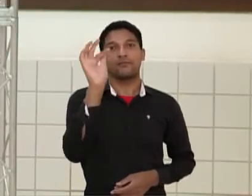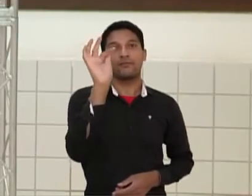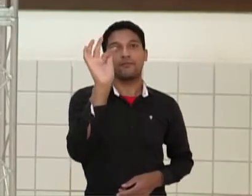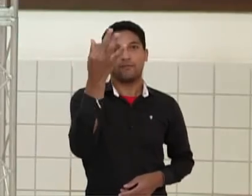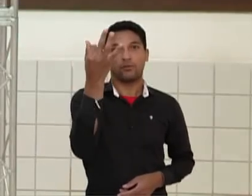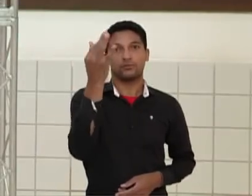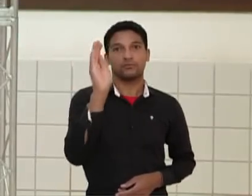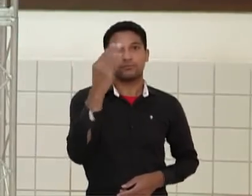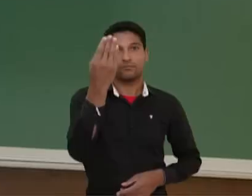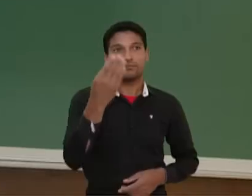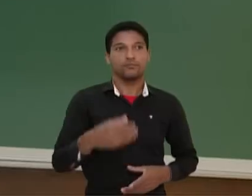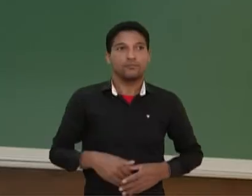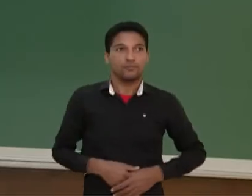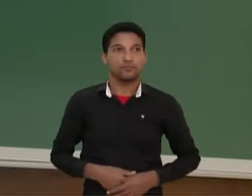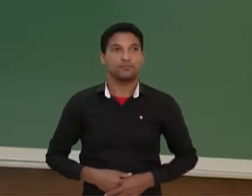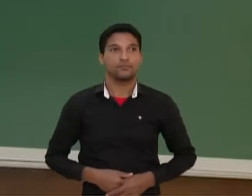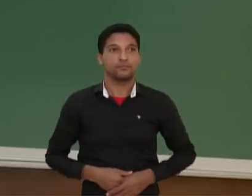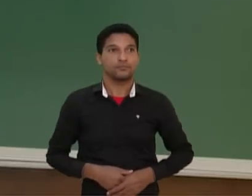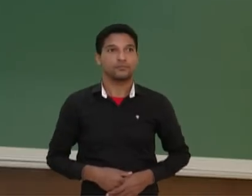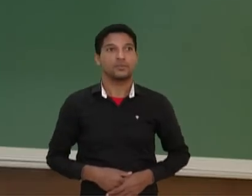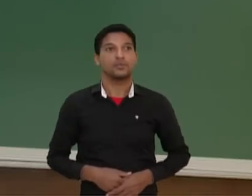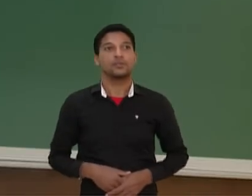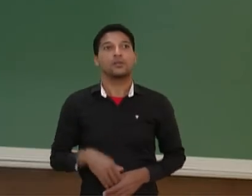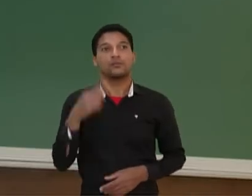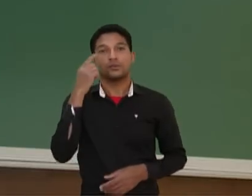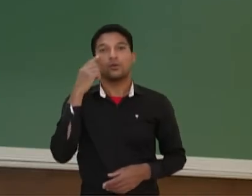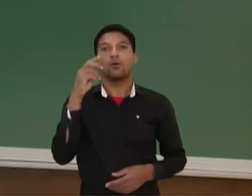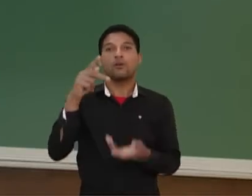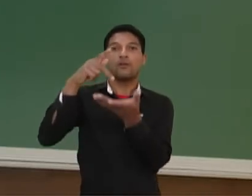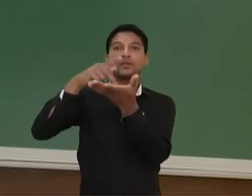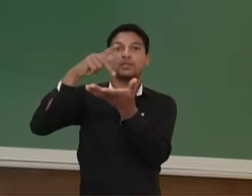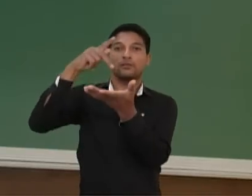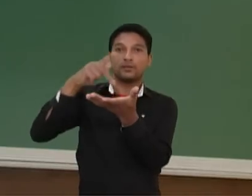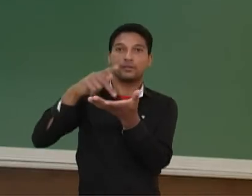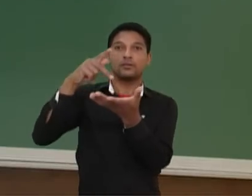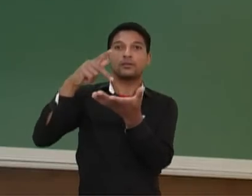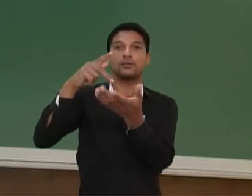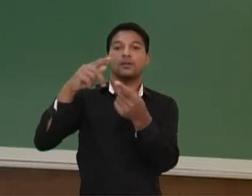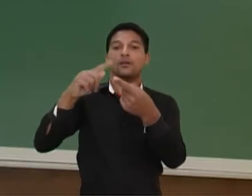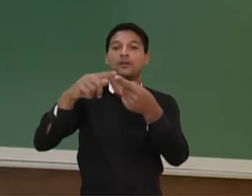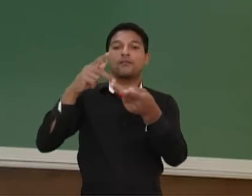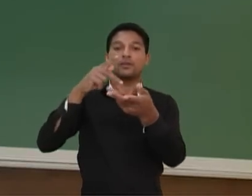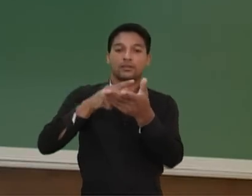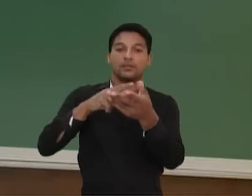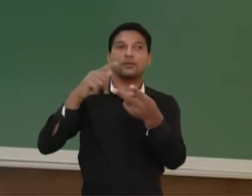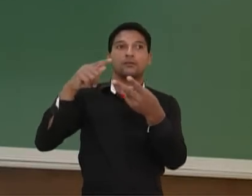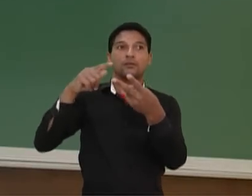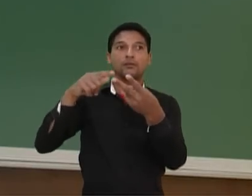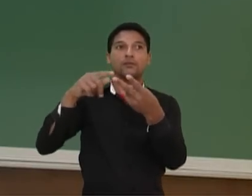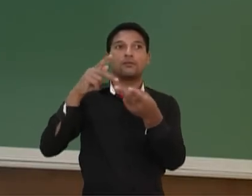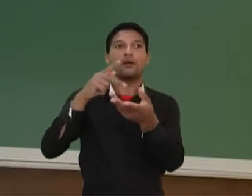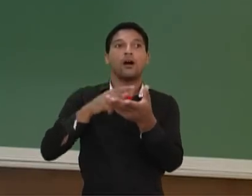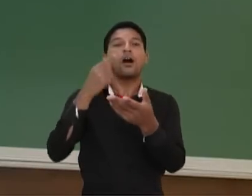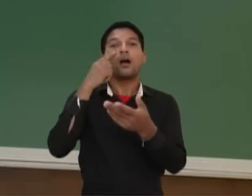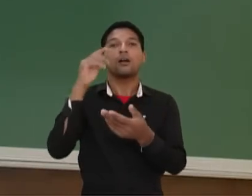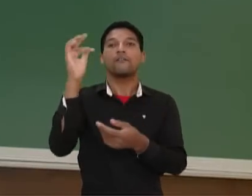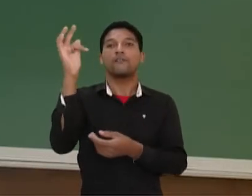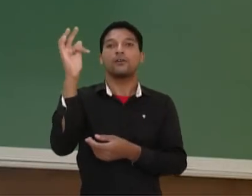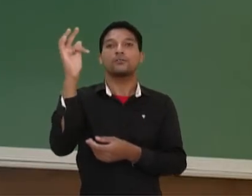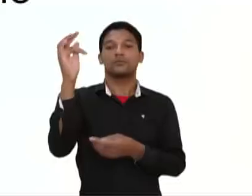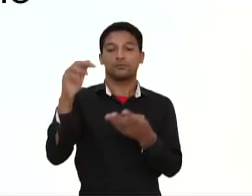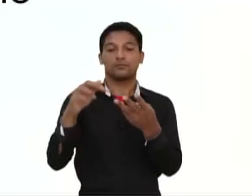Tá? Então, aqui ficou assim, verdadeiro, verdadeiro, falso, falso. Tá ali? Olha ali, voltando